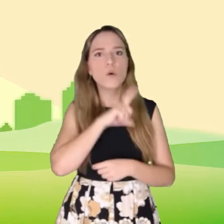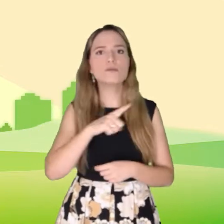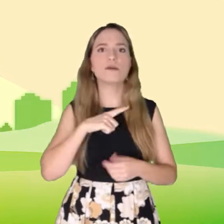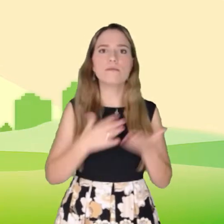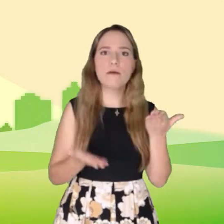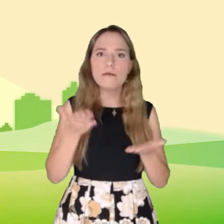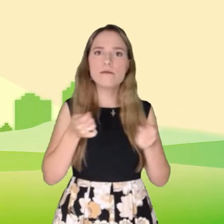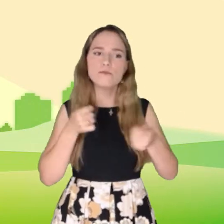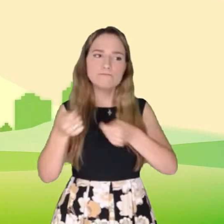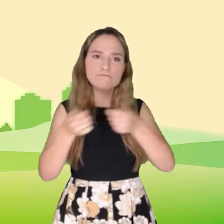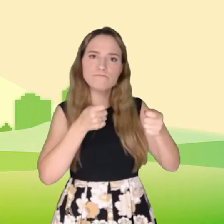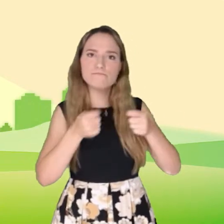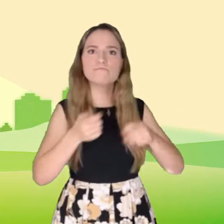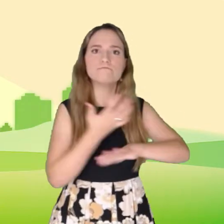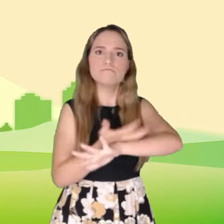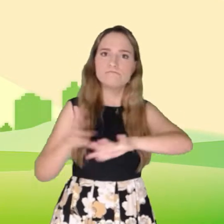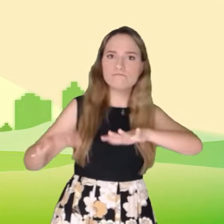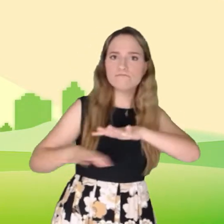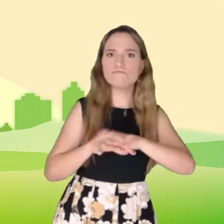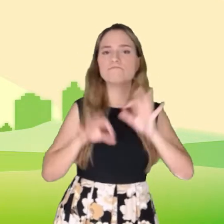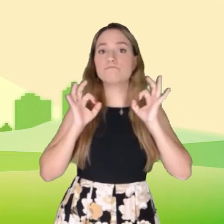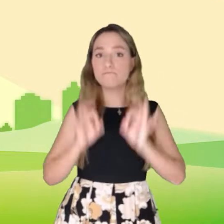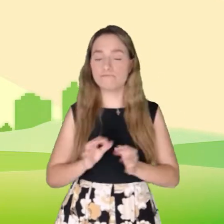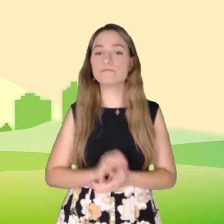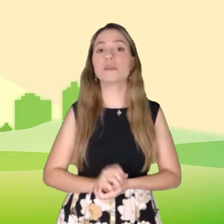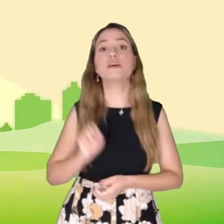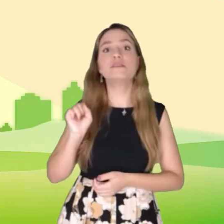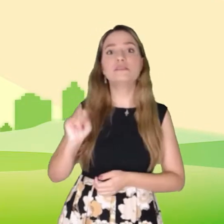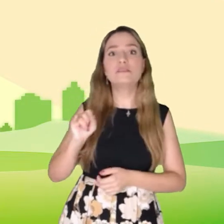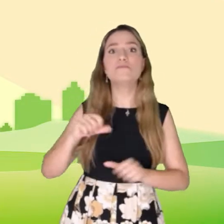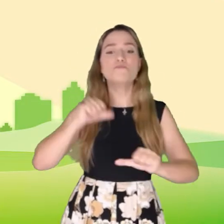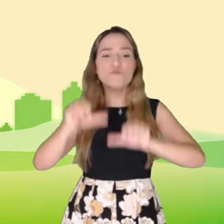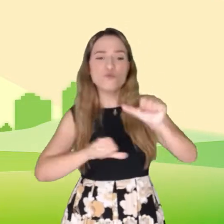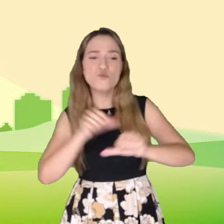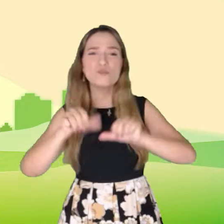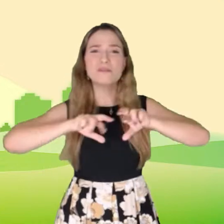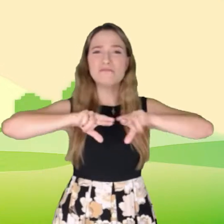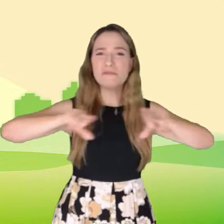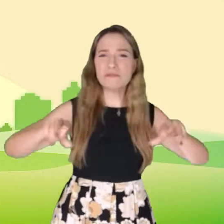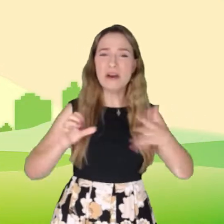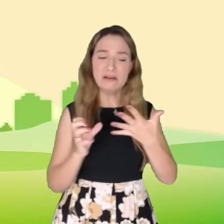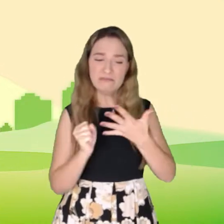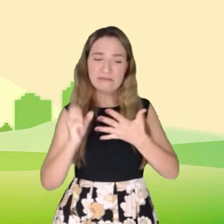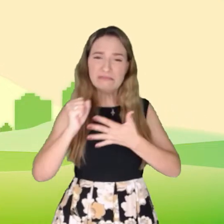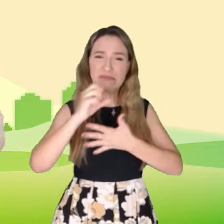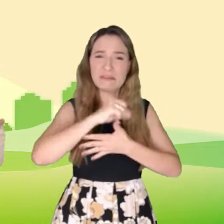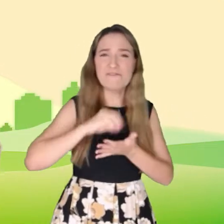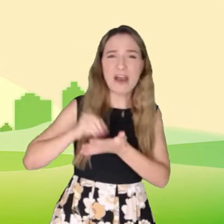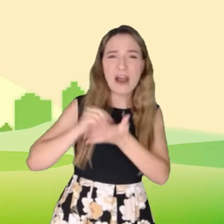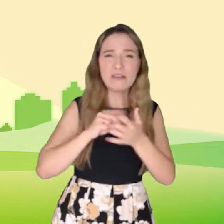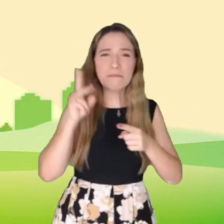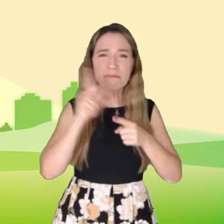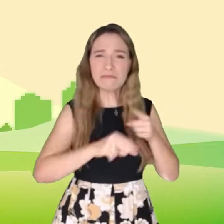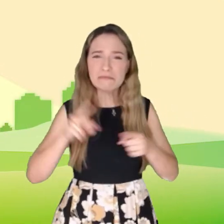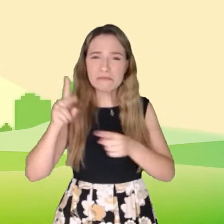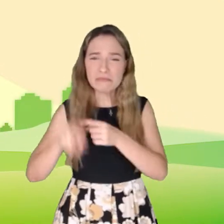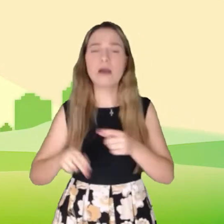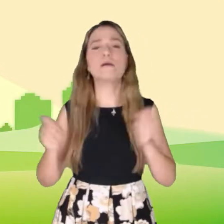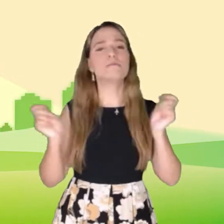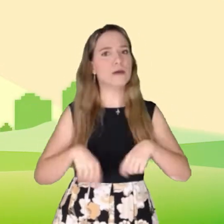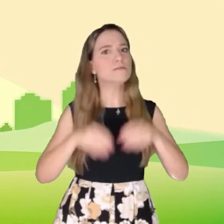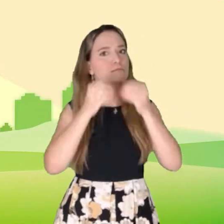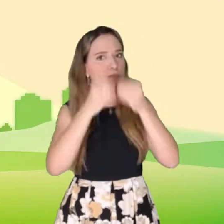para o funcionamento dos ecossistemas. As mudanças nessas cadeias têm impactos amplos,